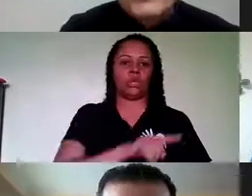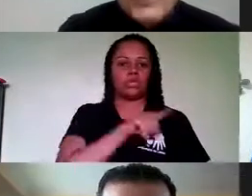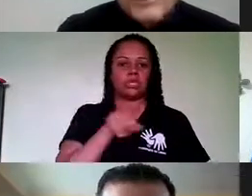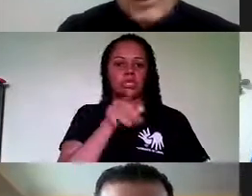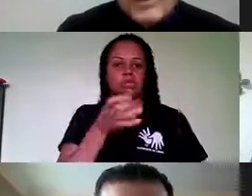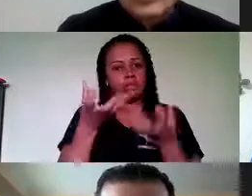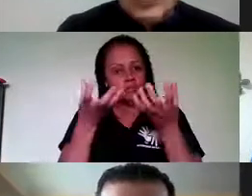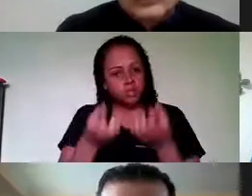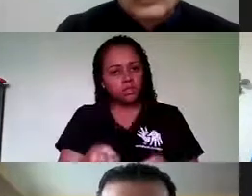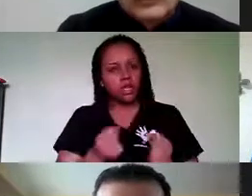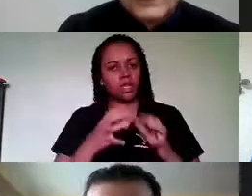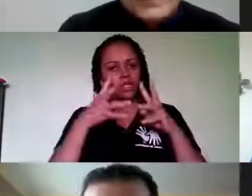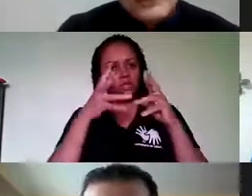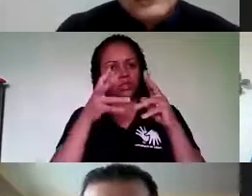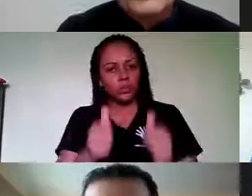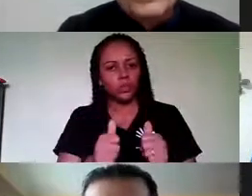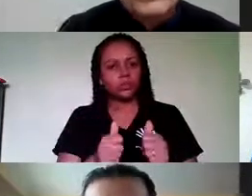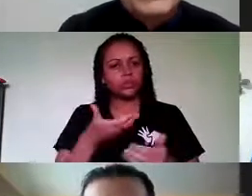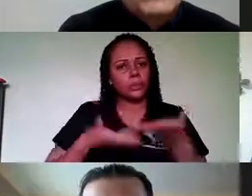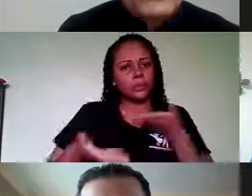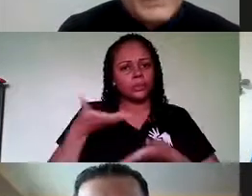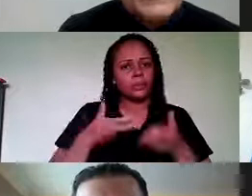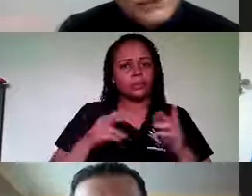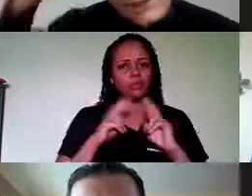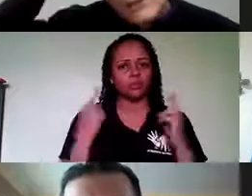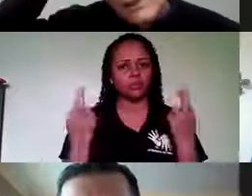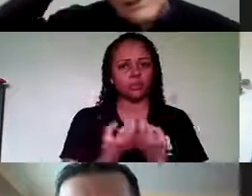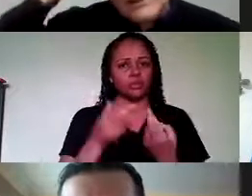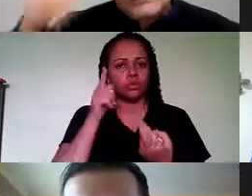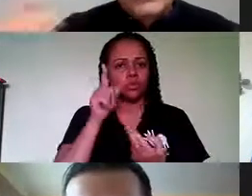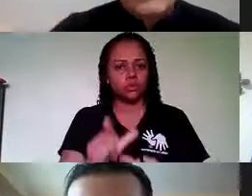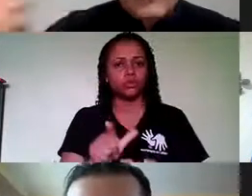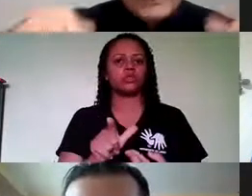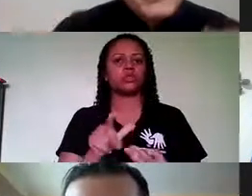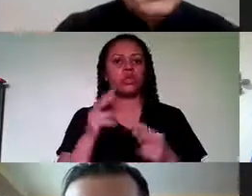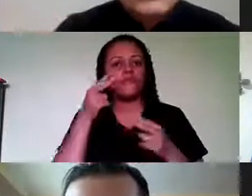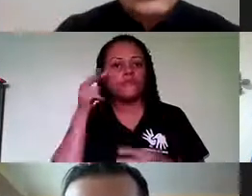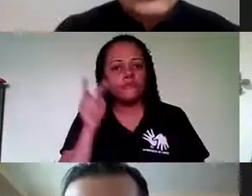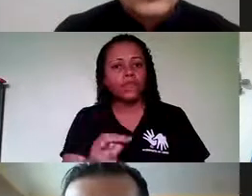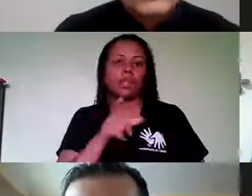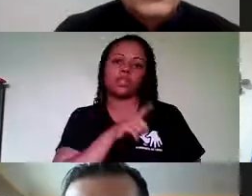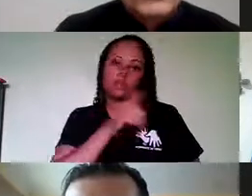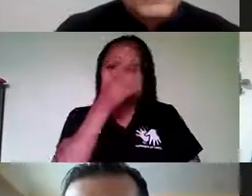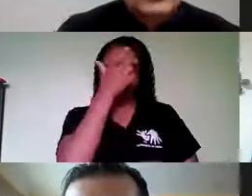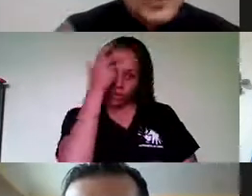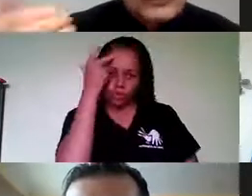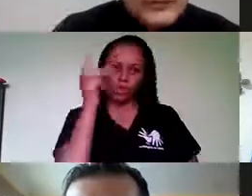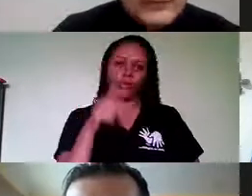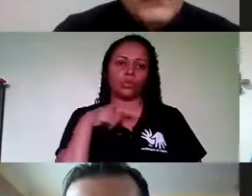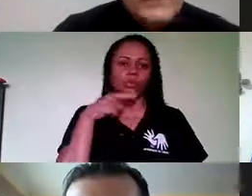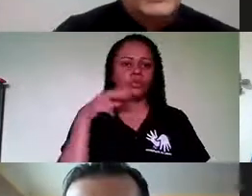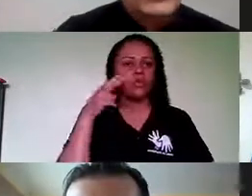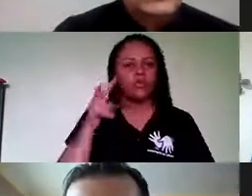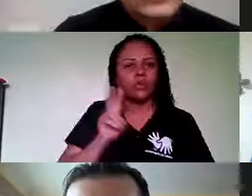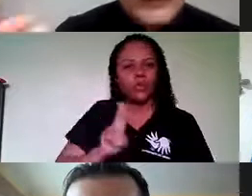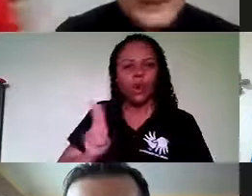dessa reunião agora, todos, que a gente conseguiu identificar. Tem gente que veio, mas a gente não conseguiu identificar. Todos que